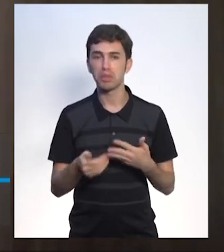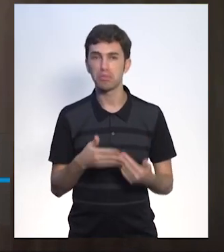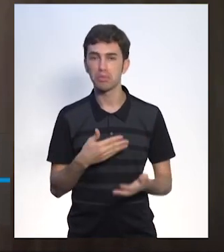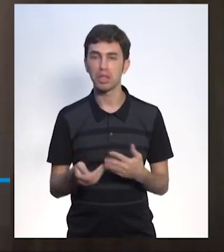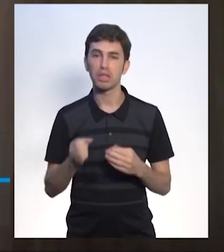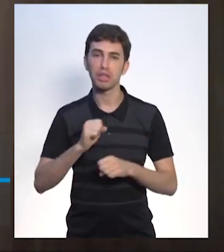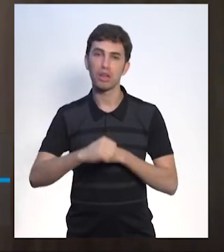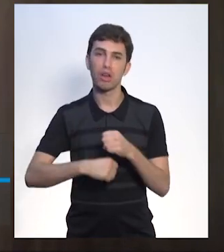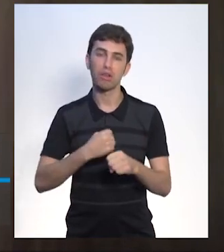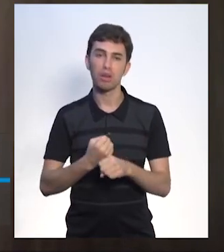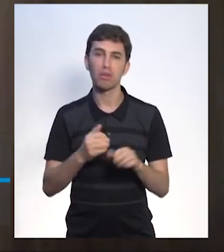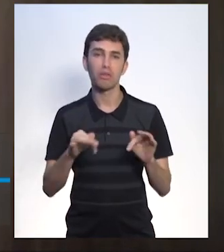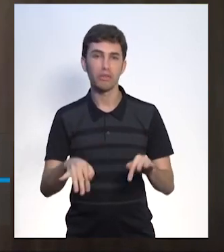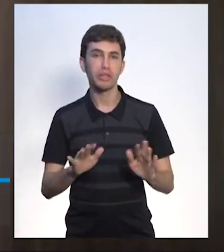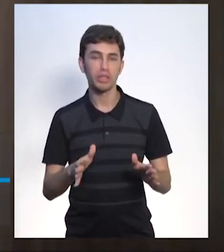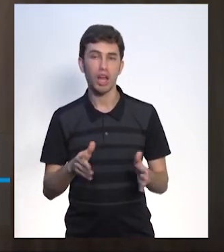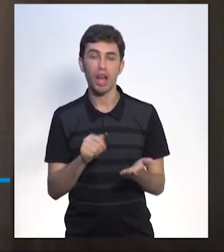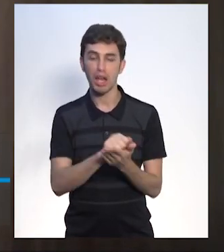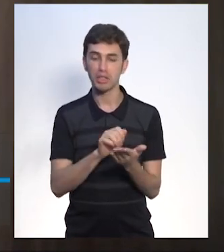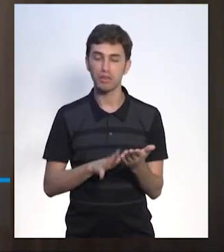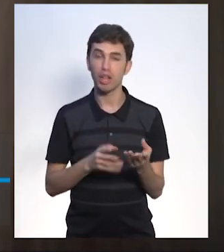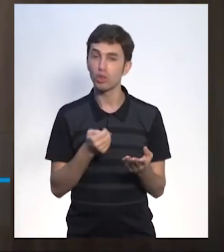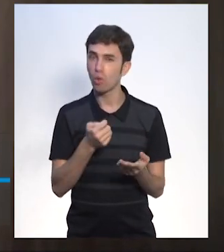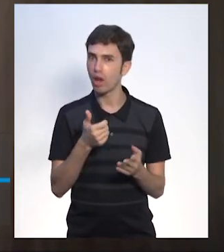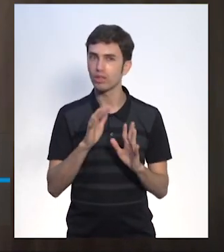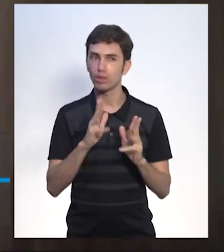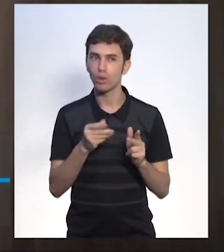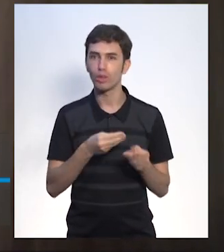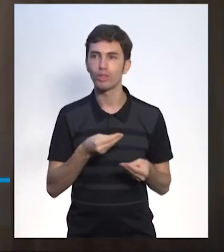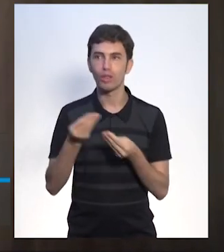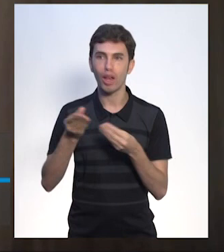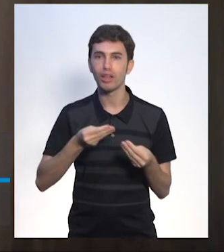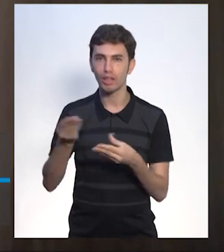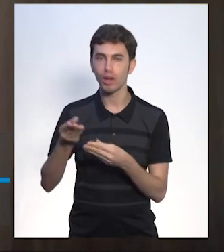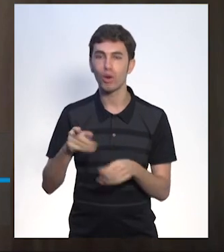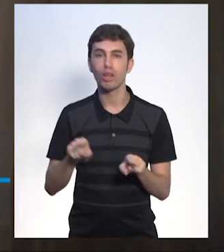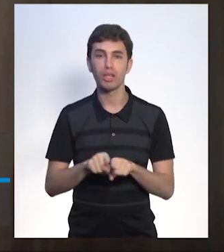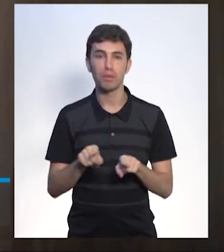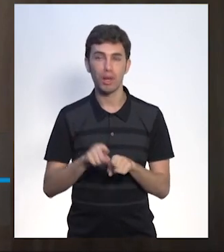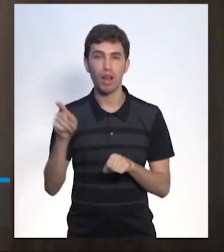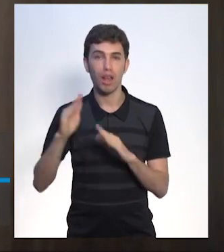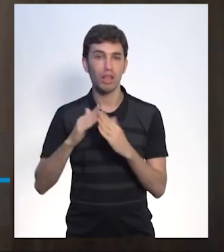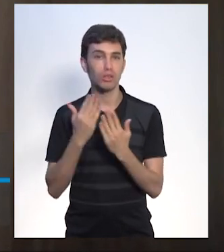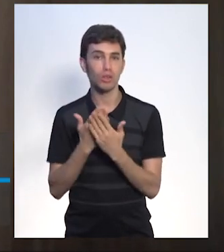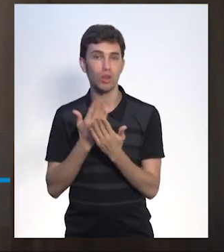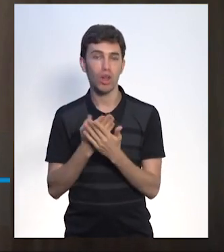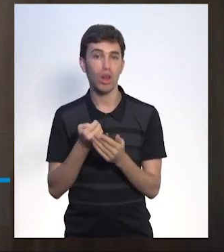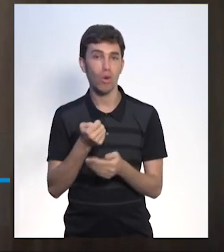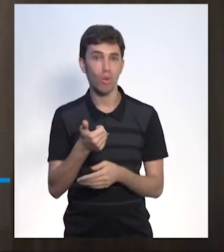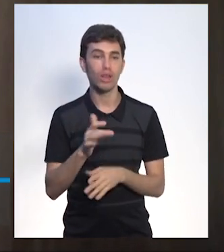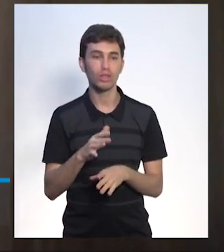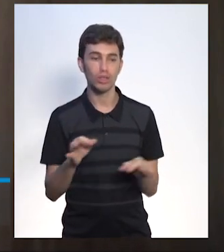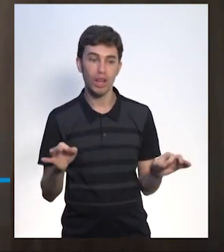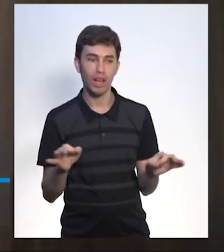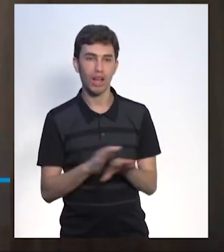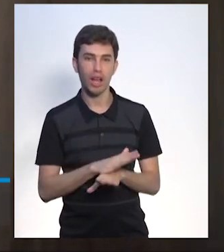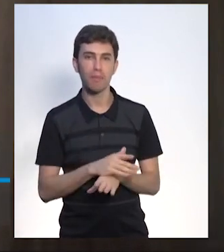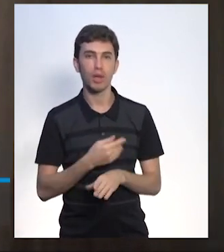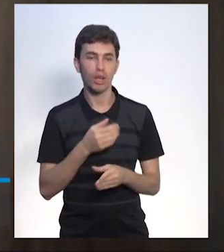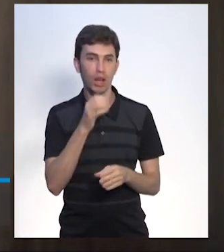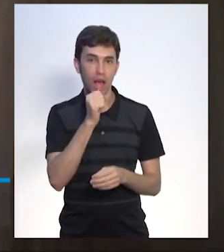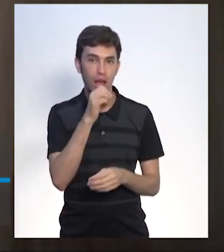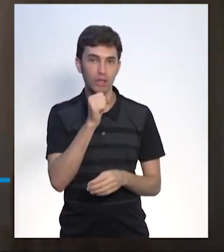ano, a maioria dos alunos já entregou as atividades, as escolas já estão fechando notas, eu tenho certeza que ainda tem alunos,